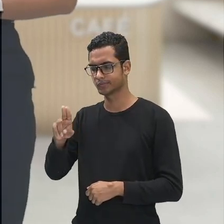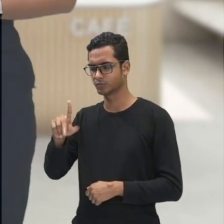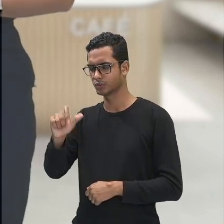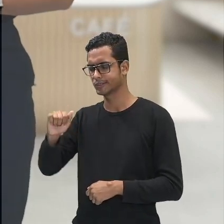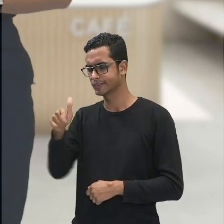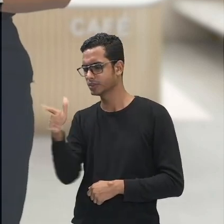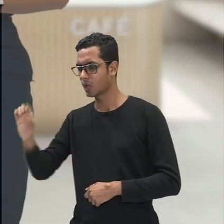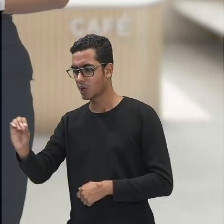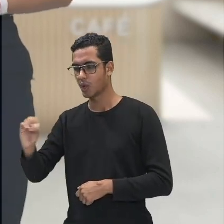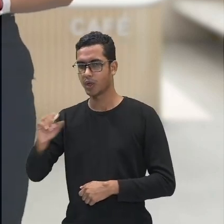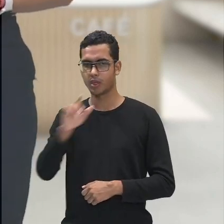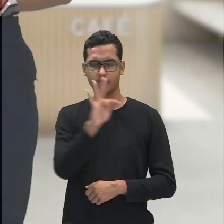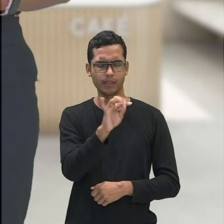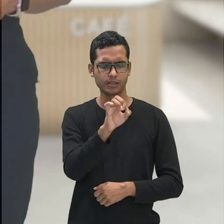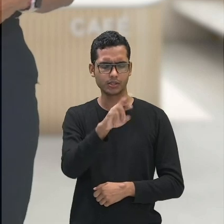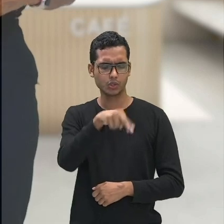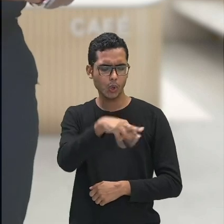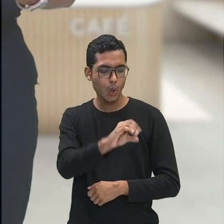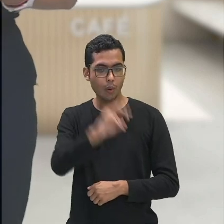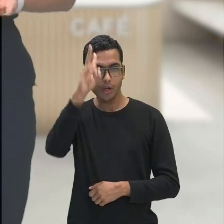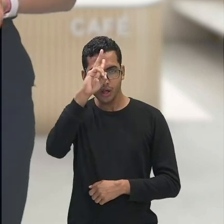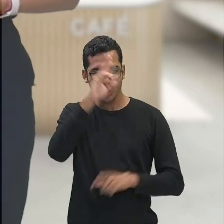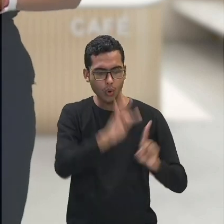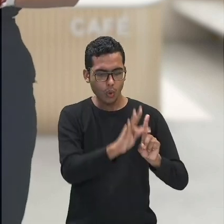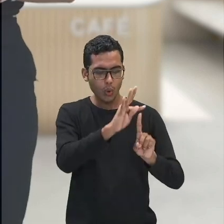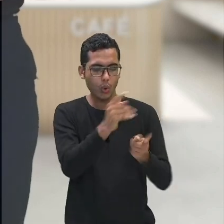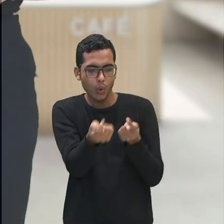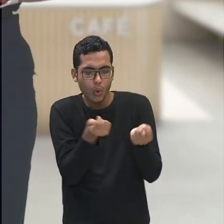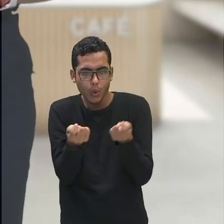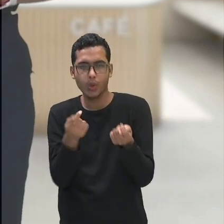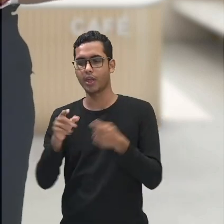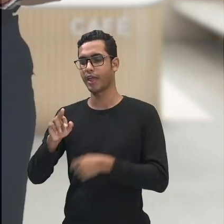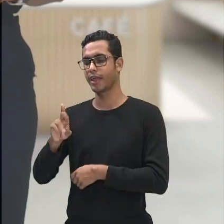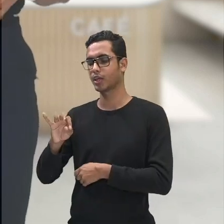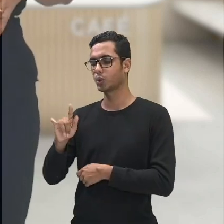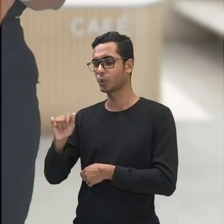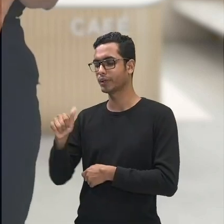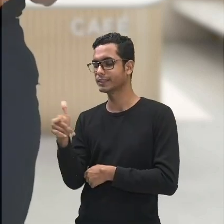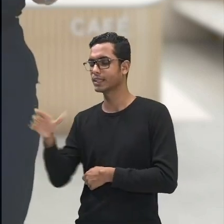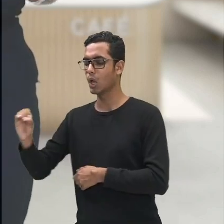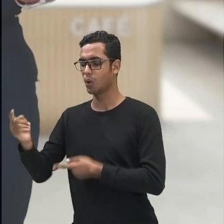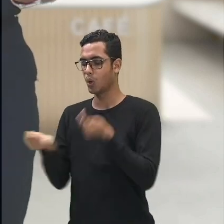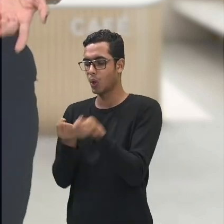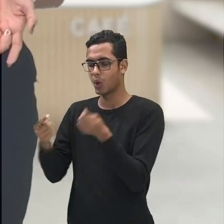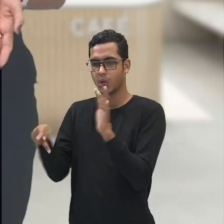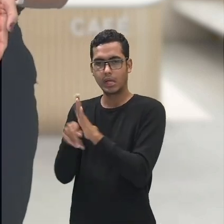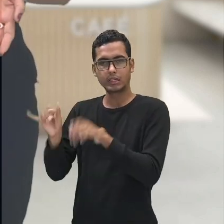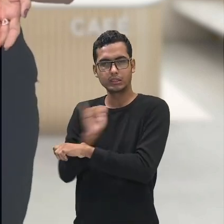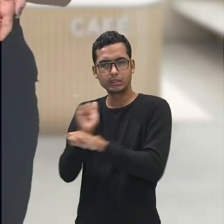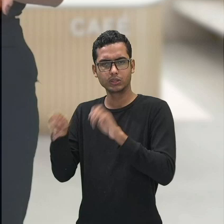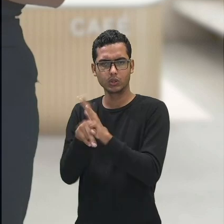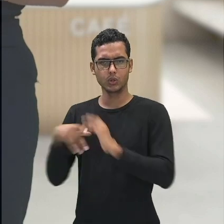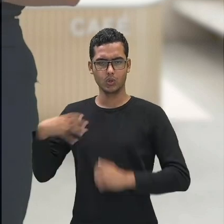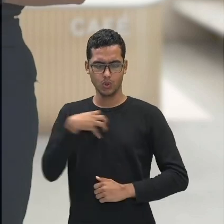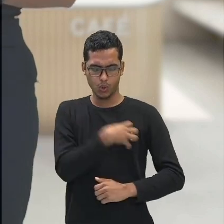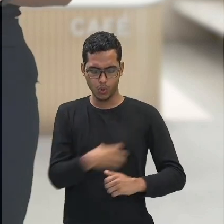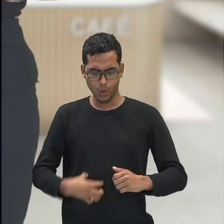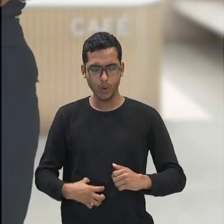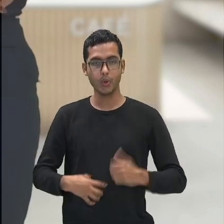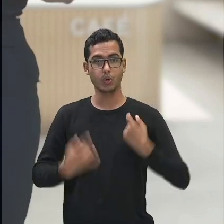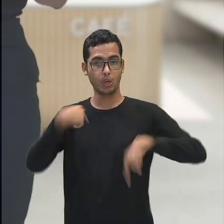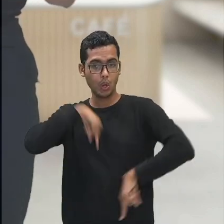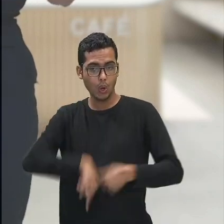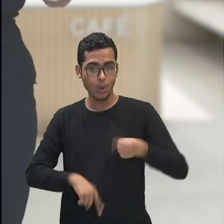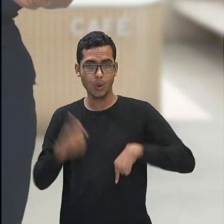de temperatura. E regulação são mecanismos que o organismo utiliza para tentar manter